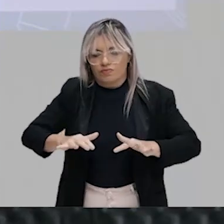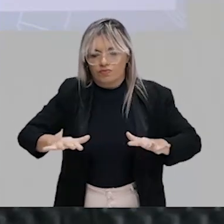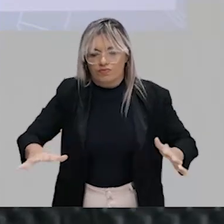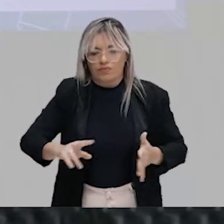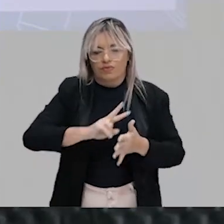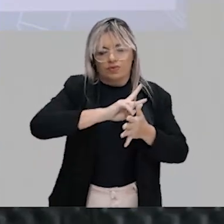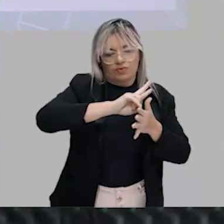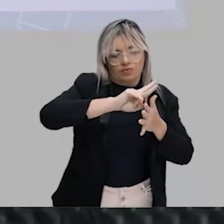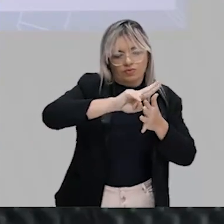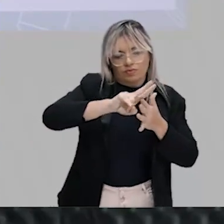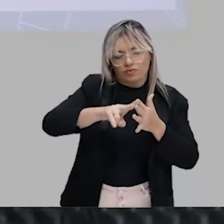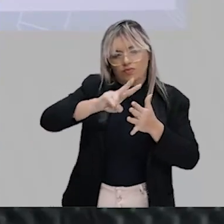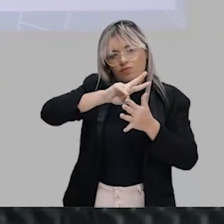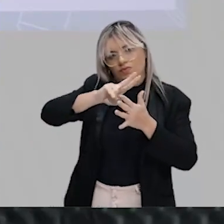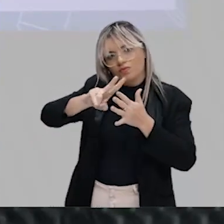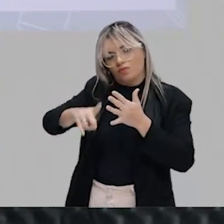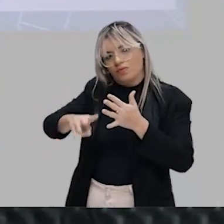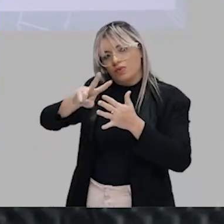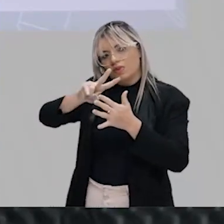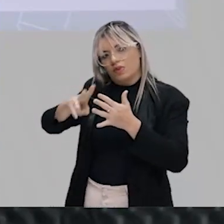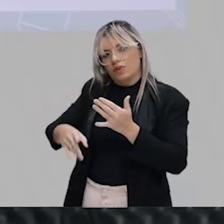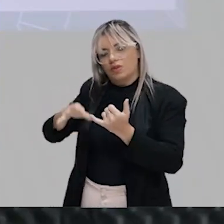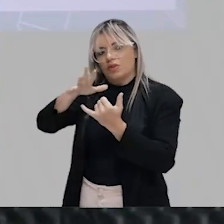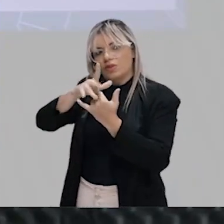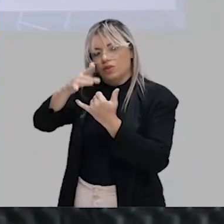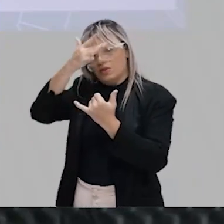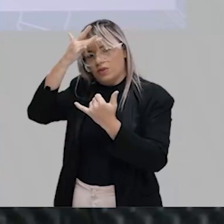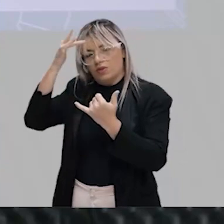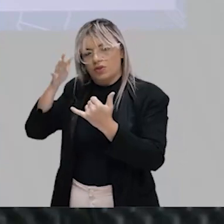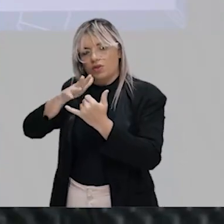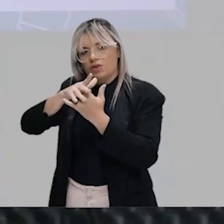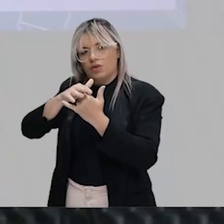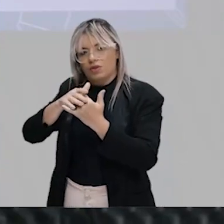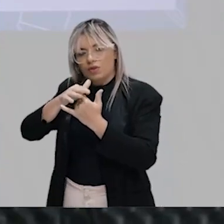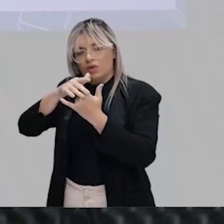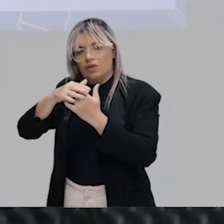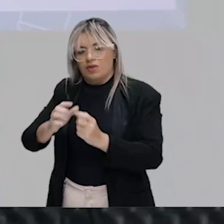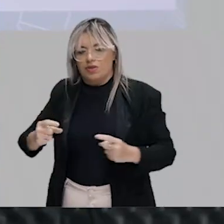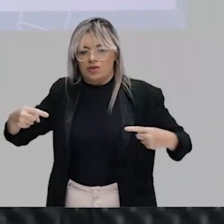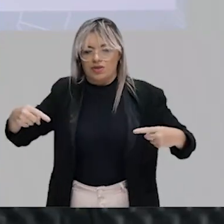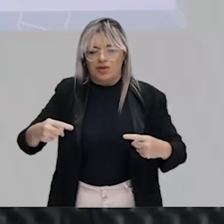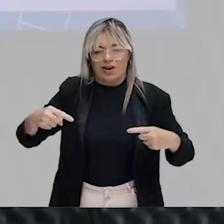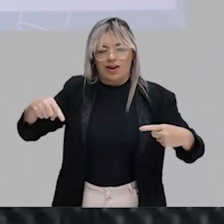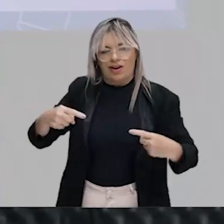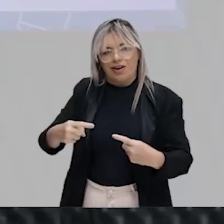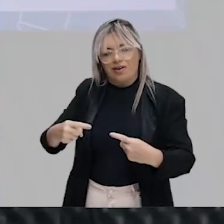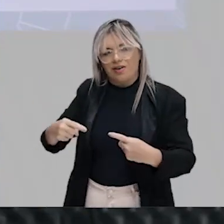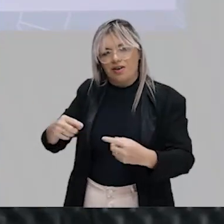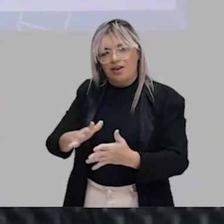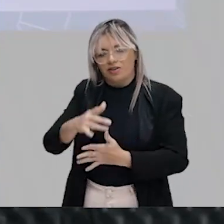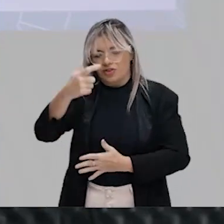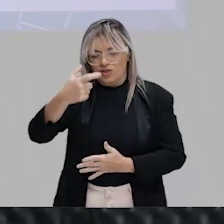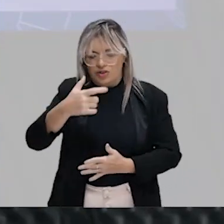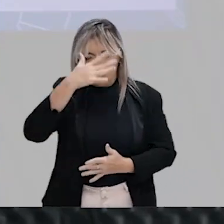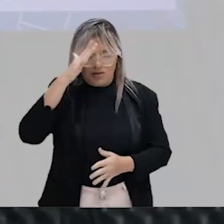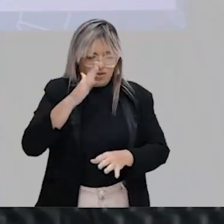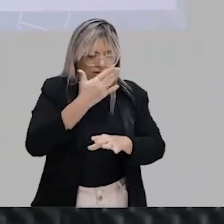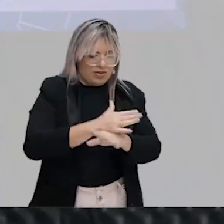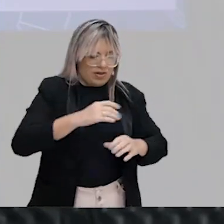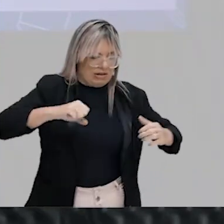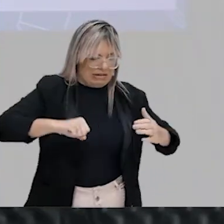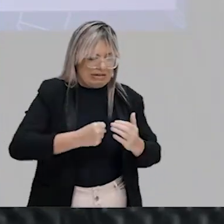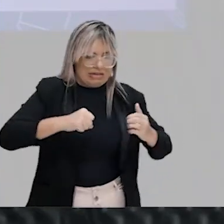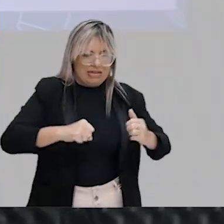Vários influencers vêm desafiando atletas do seu país para uns duelos ali, ver